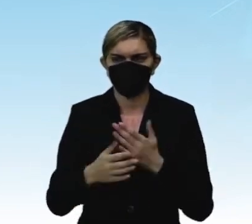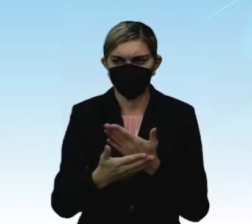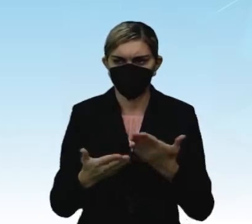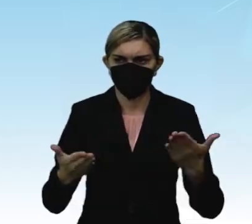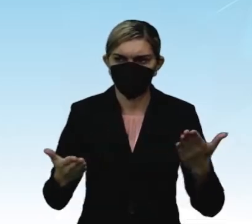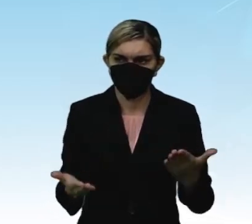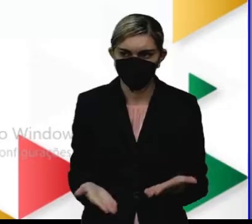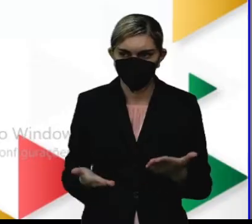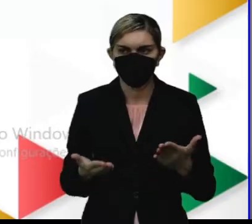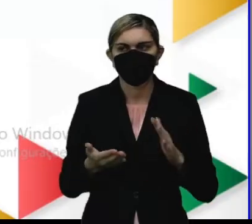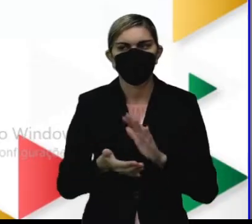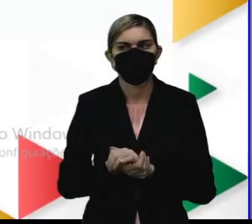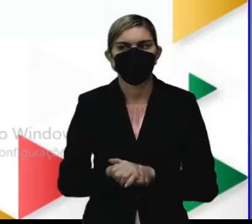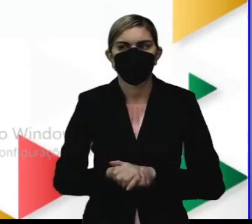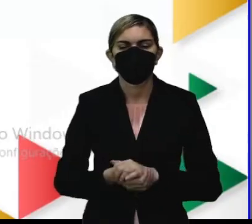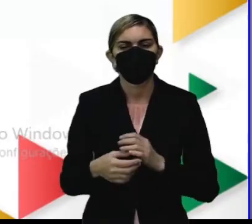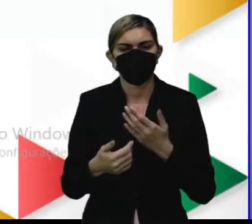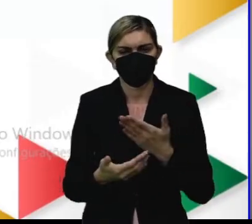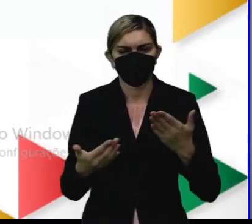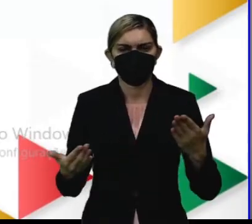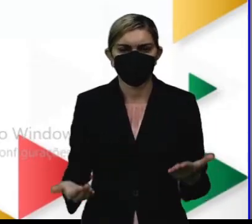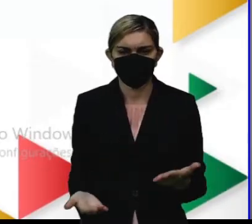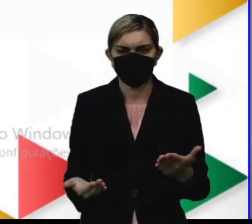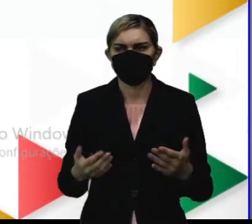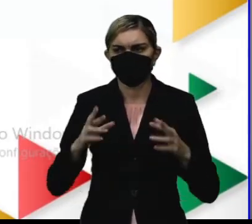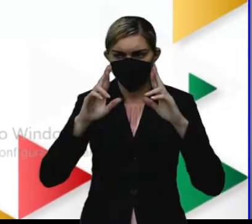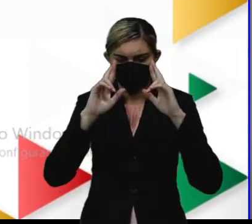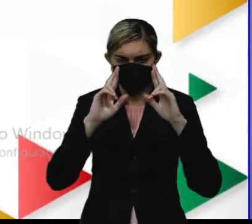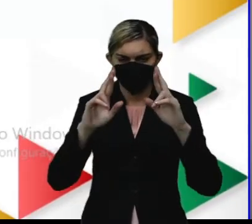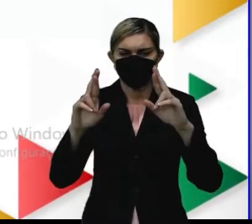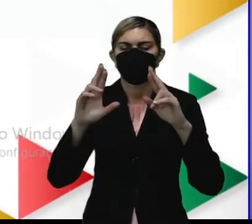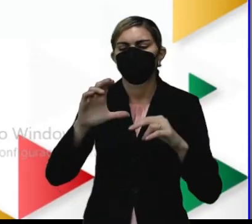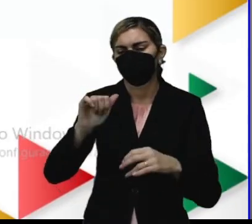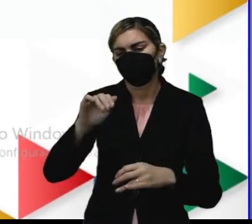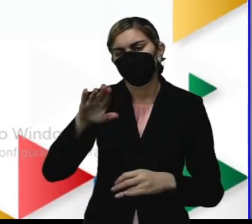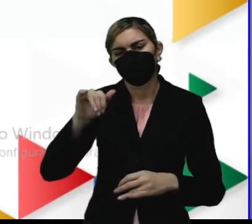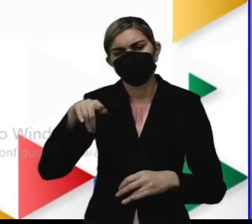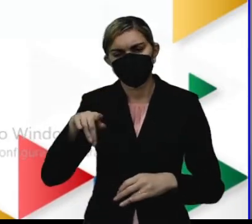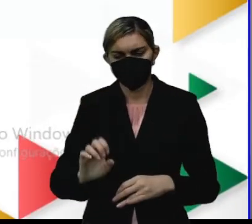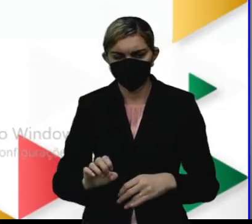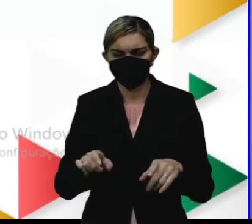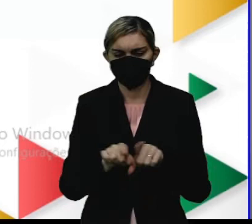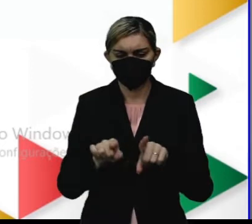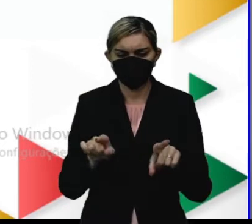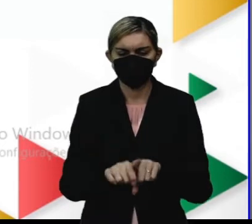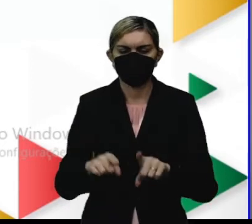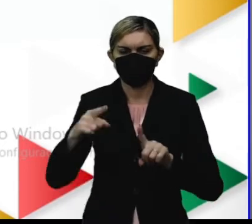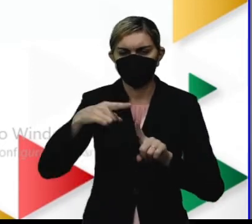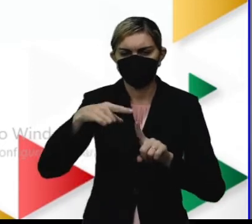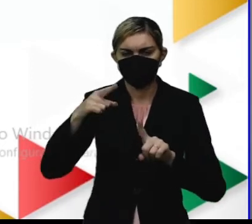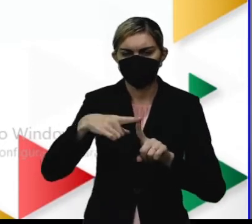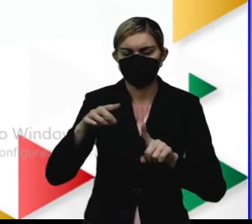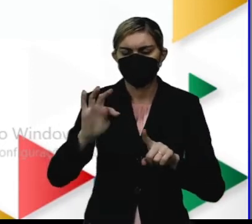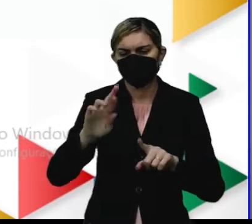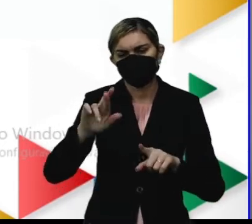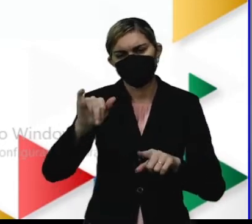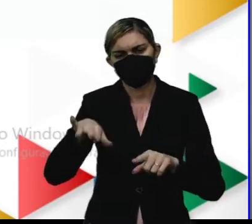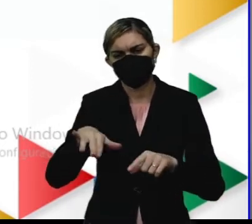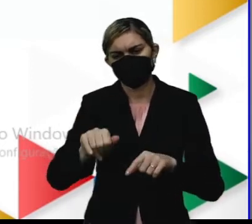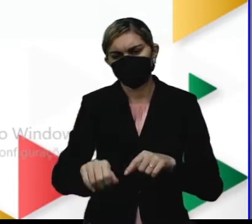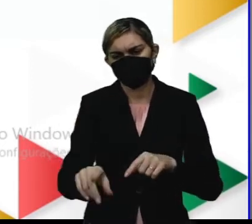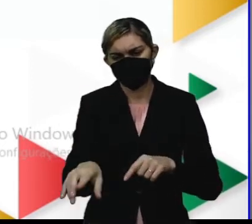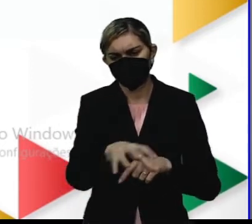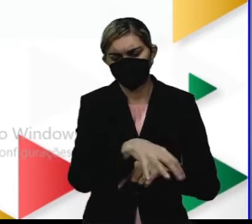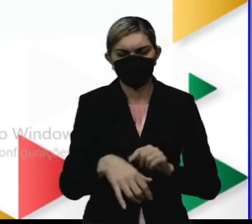a figura do cacique aí, um dos mais grandes respeitados, cacique. Também tem um tipo de tribo aí, o cacique,